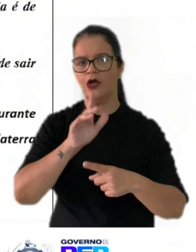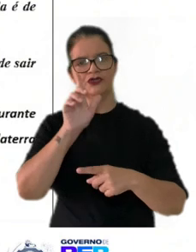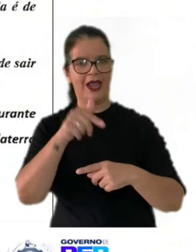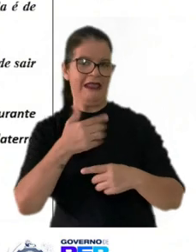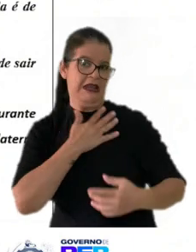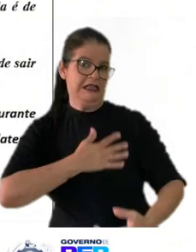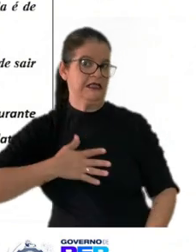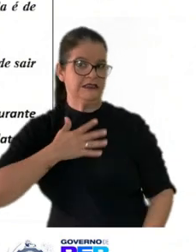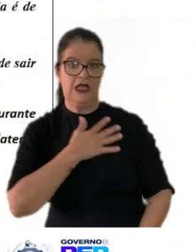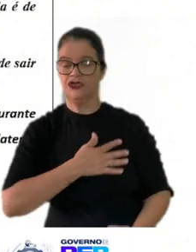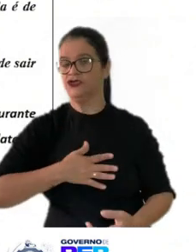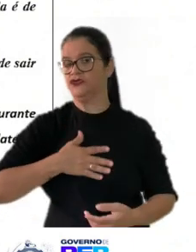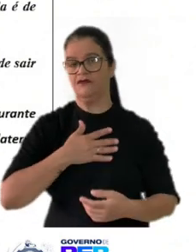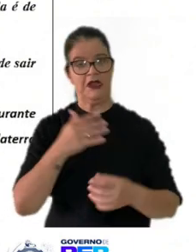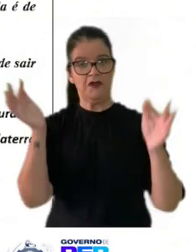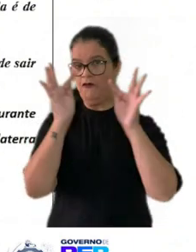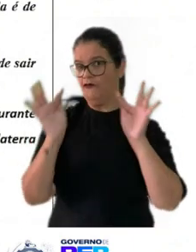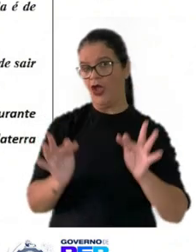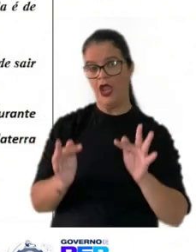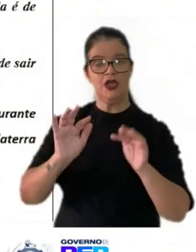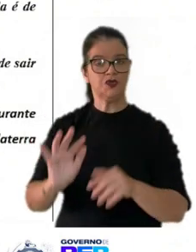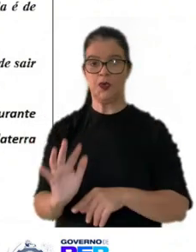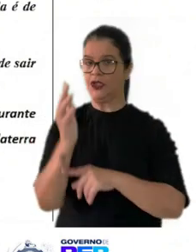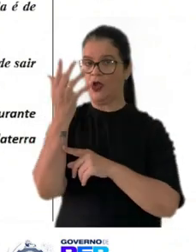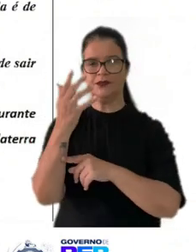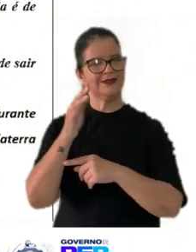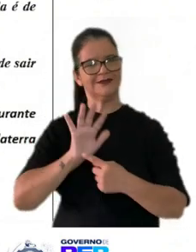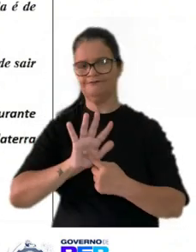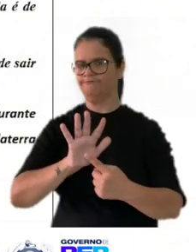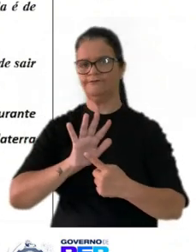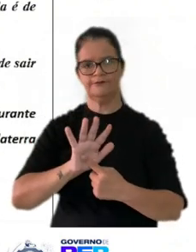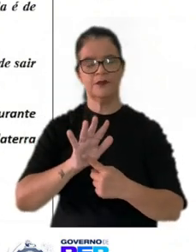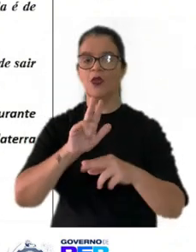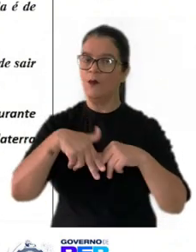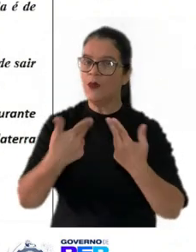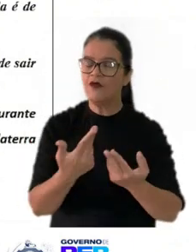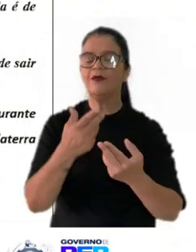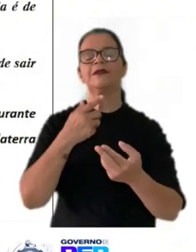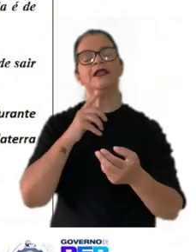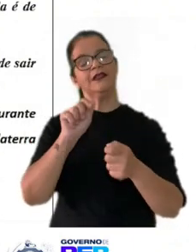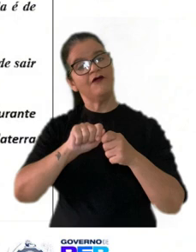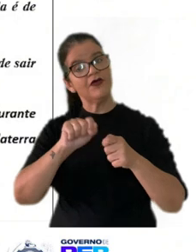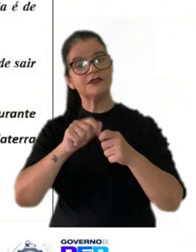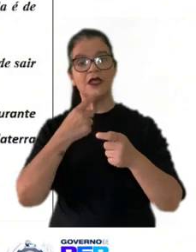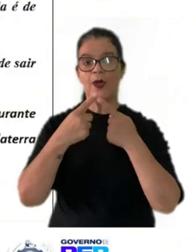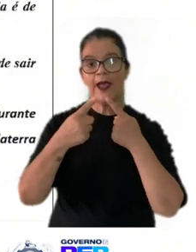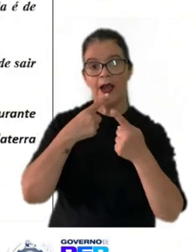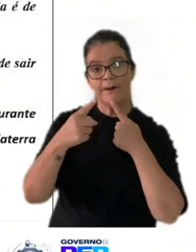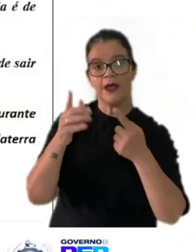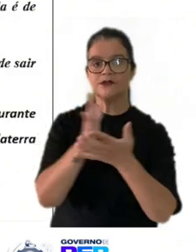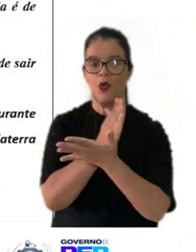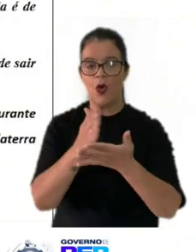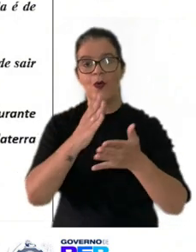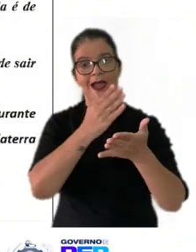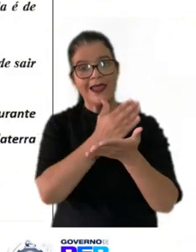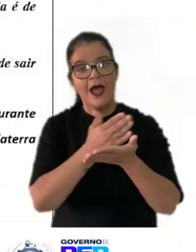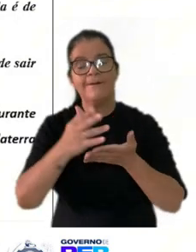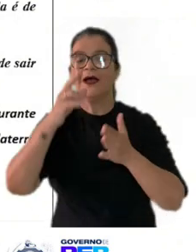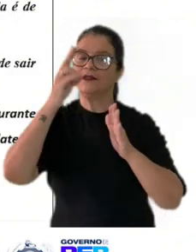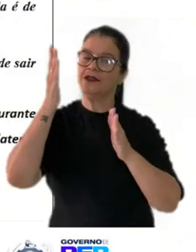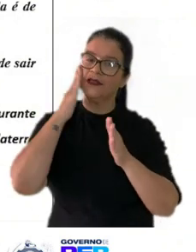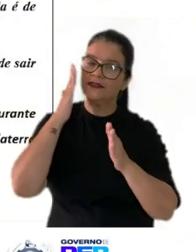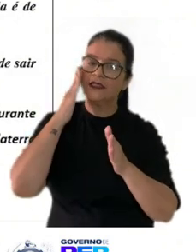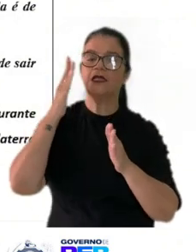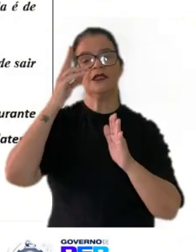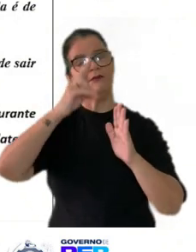satisfeito que ele está feliz com que está acontecendo então muito provavelmente ele está fazendo alguma reclamação e a partir dessa leitura que a gente faz da